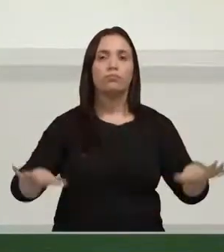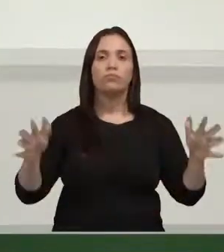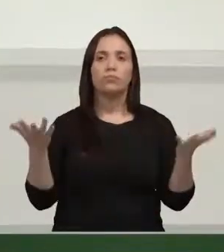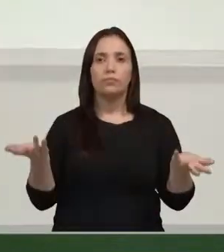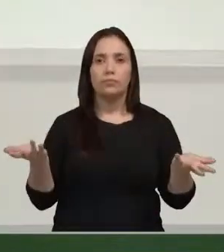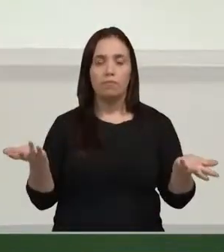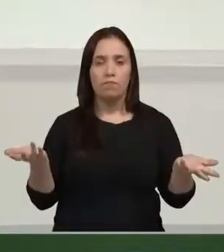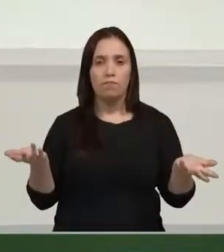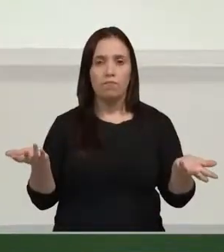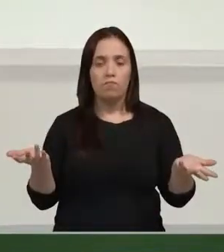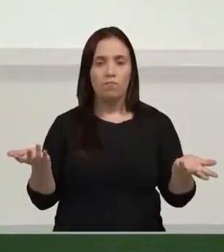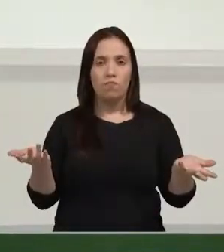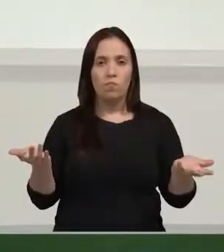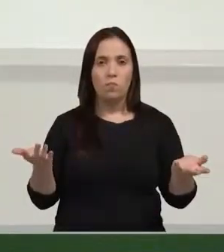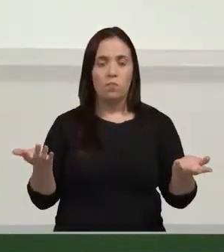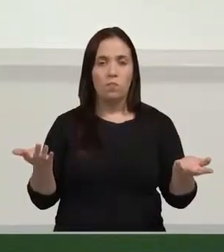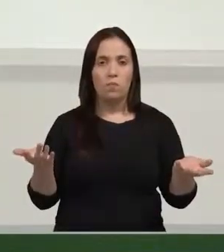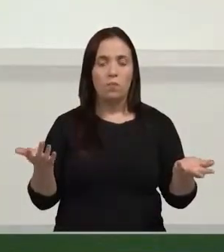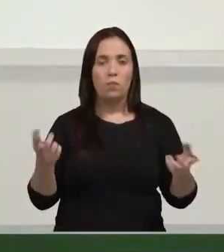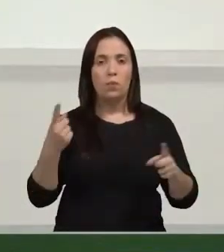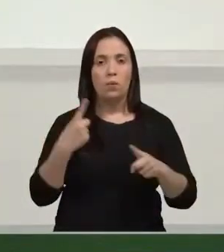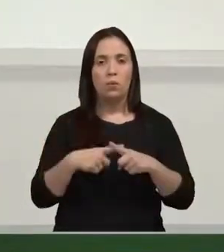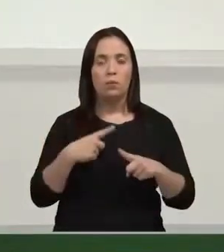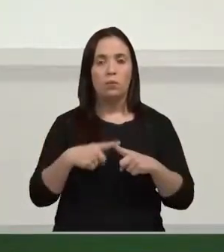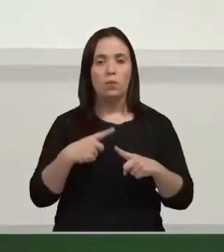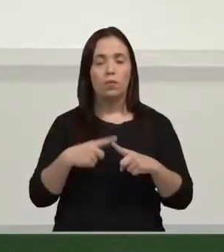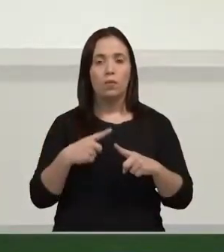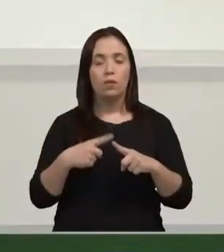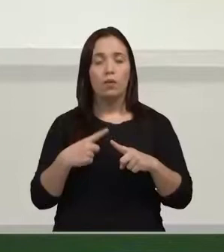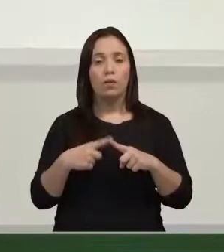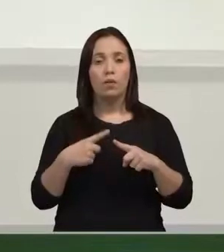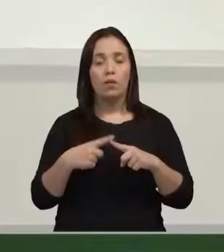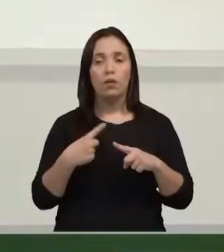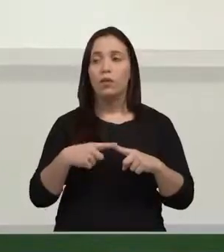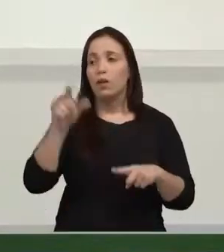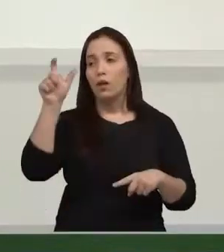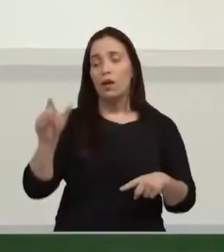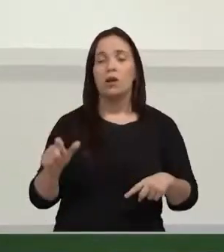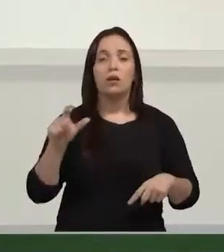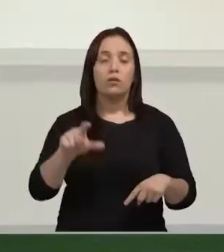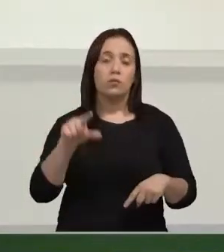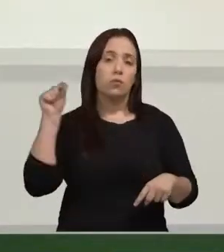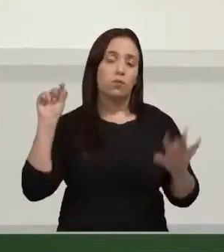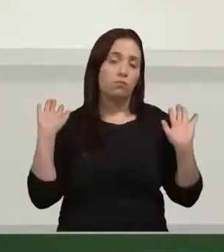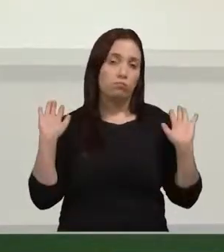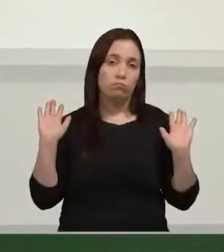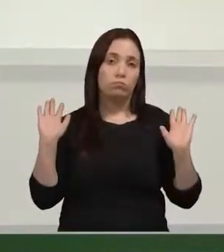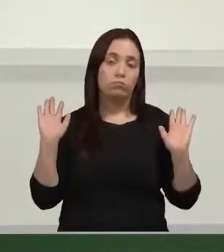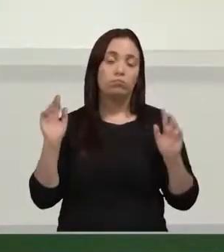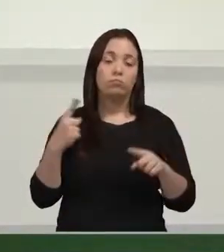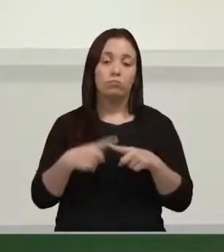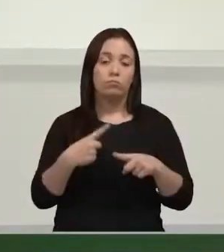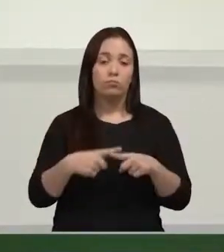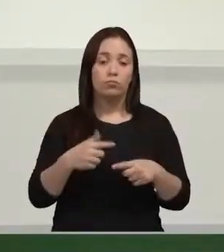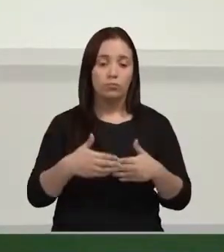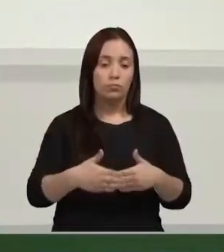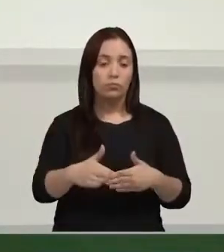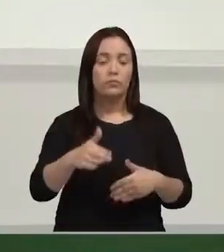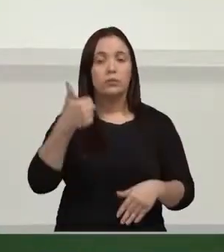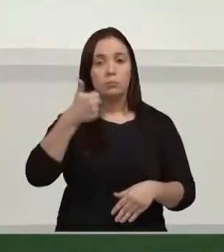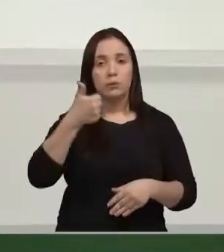a força das redes sociais. Ampliada. Não houve, não como